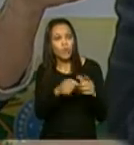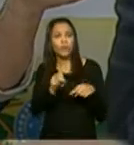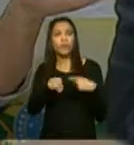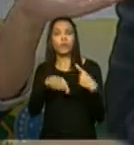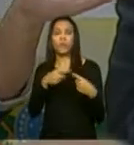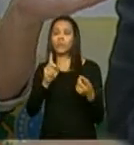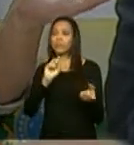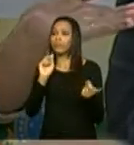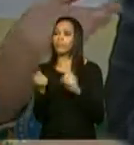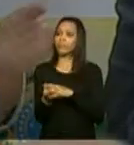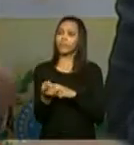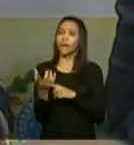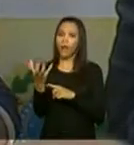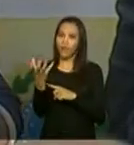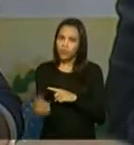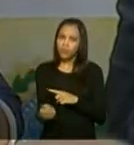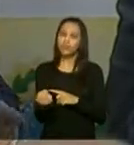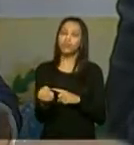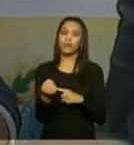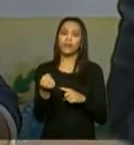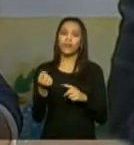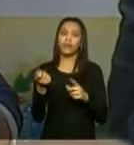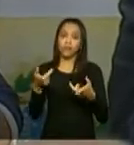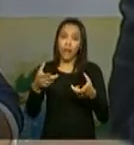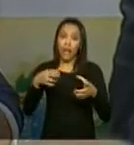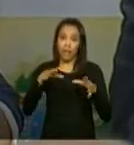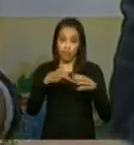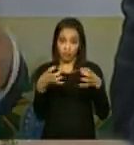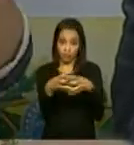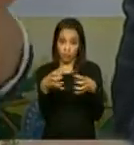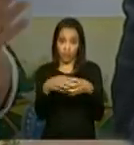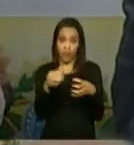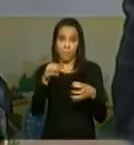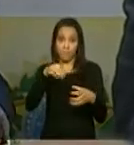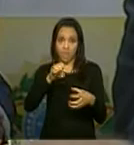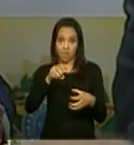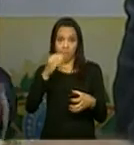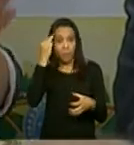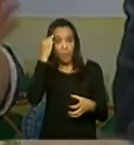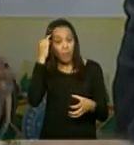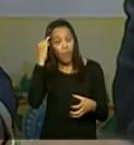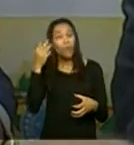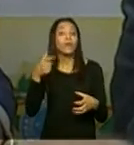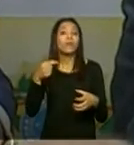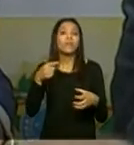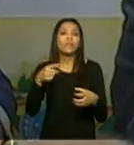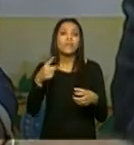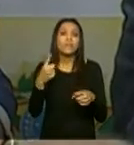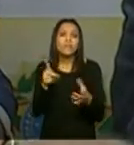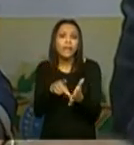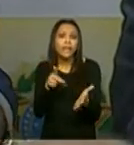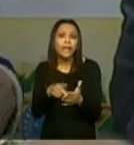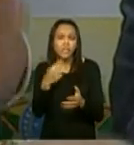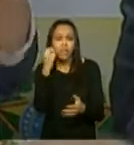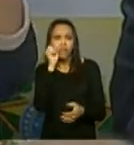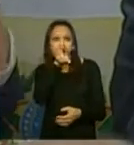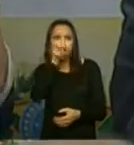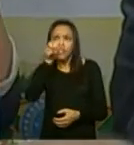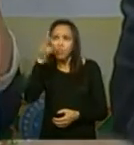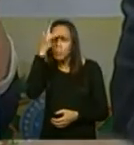da memória e da verdade da justiça do que como a gente tem assistido recentemente pessoas que inclusive